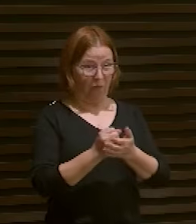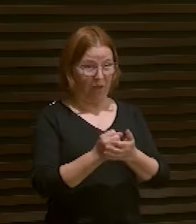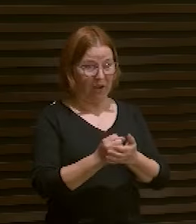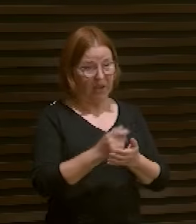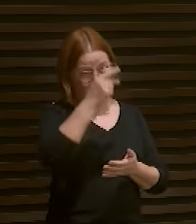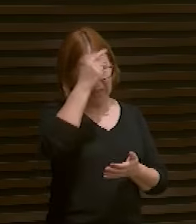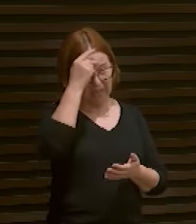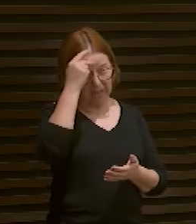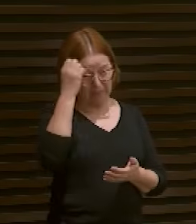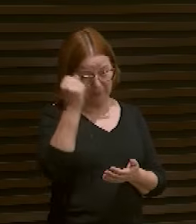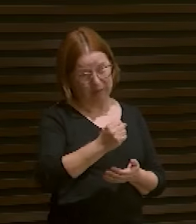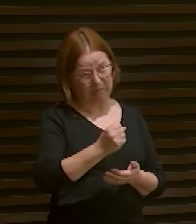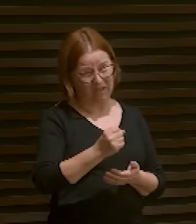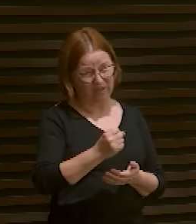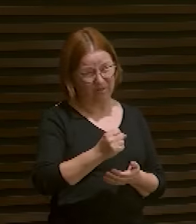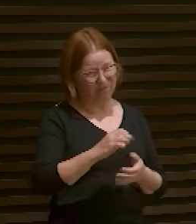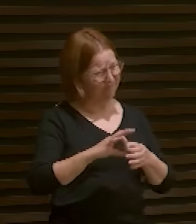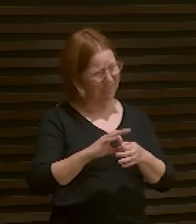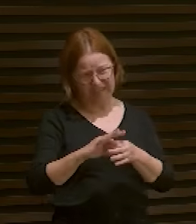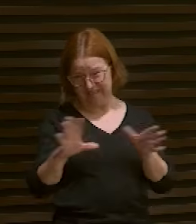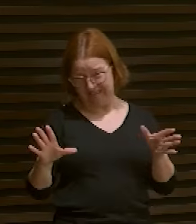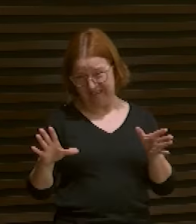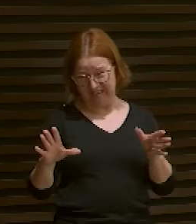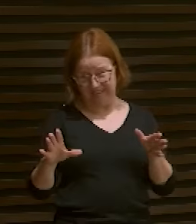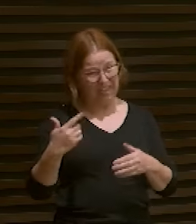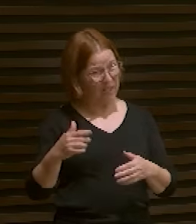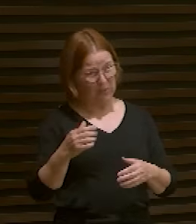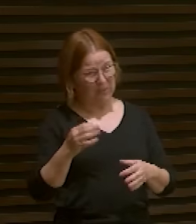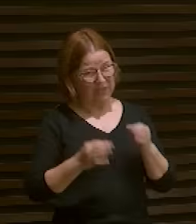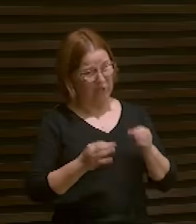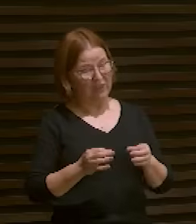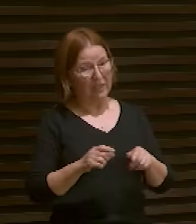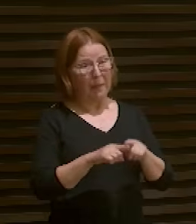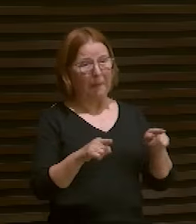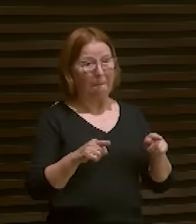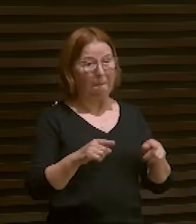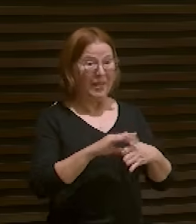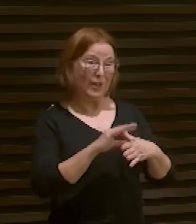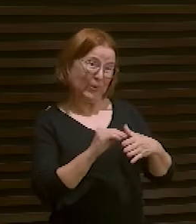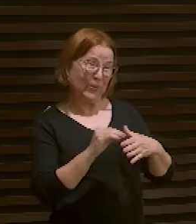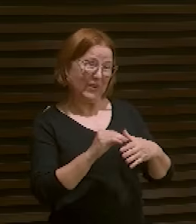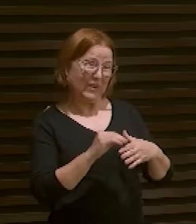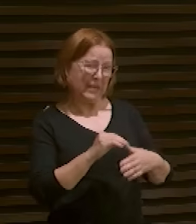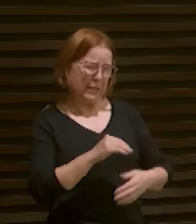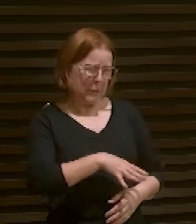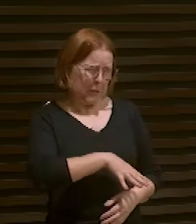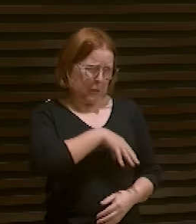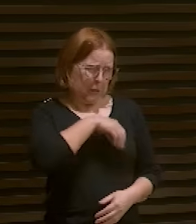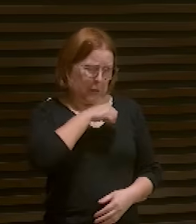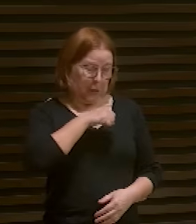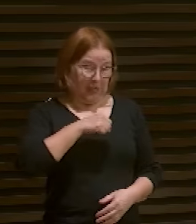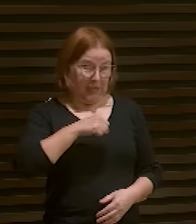justiça, mas ela será curada da sua dor, do seu luto, do seu ódio, do seu ímpeto de